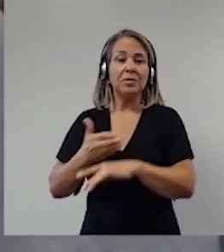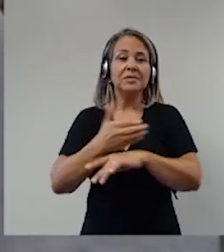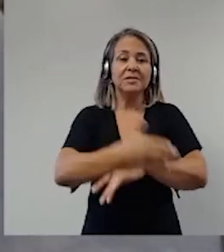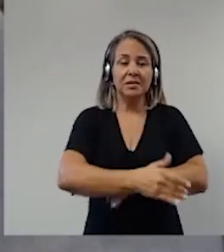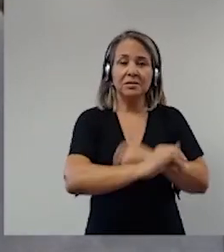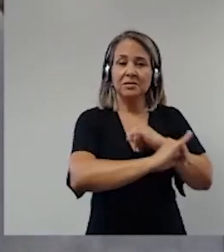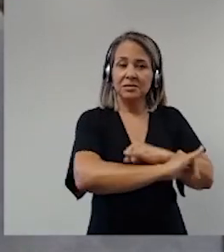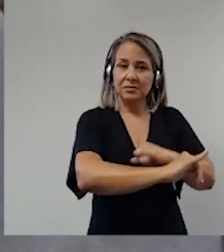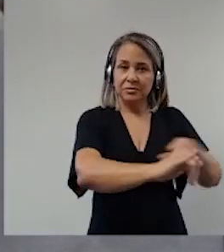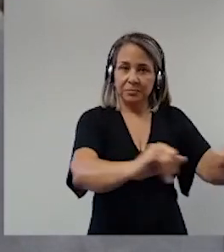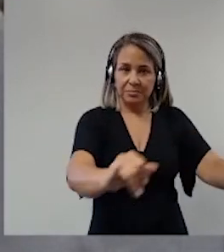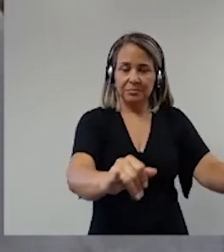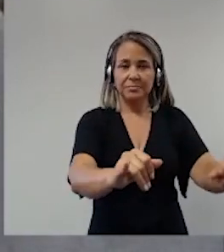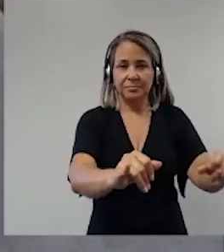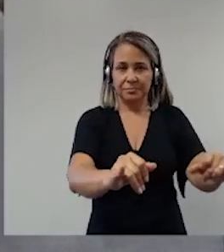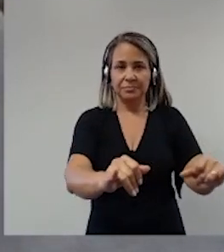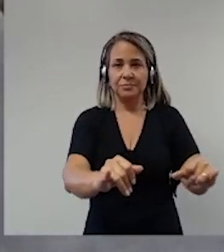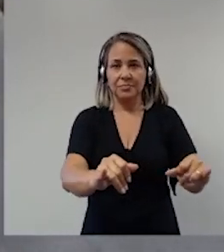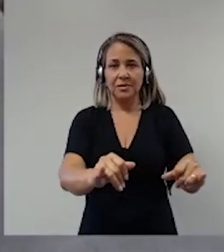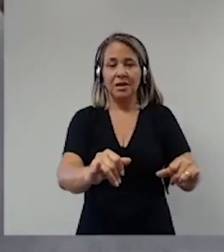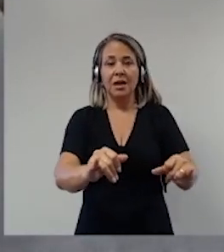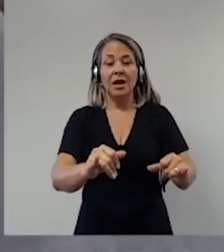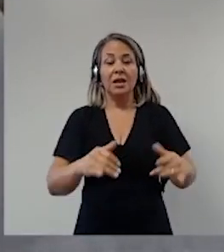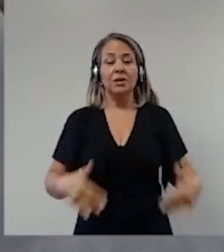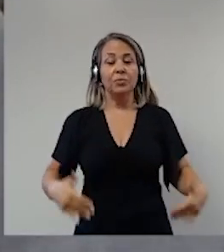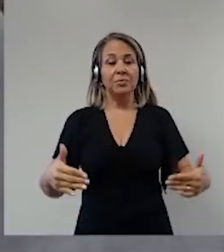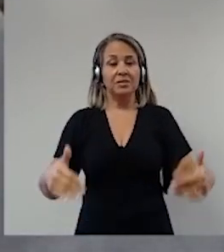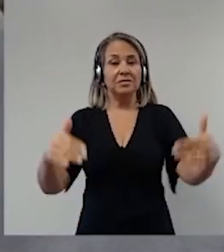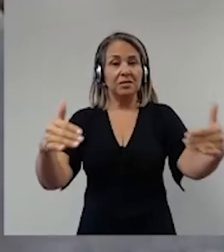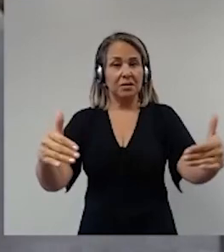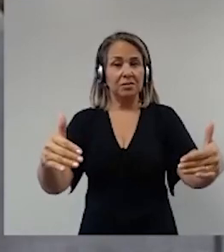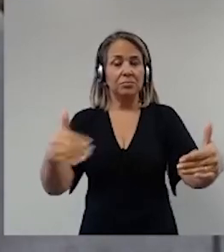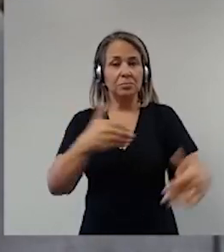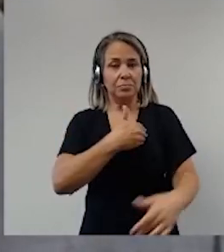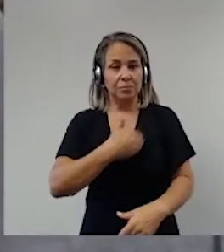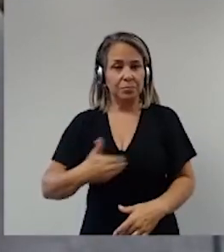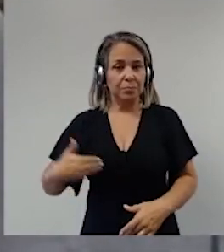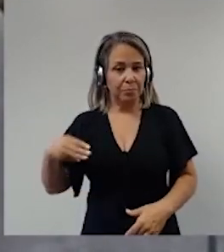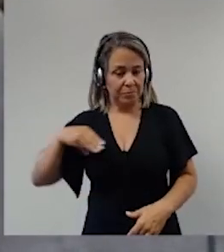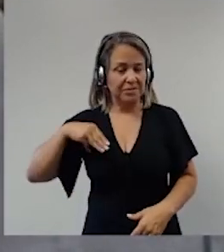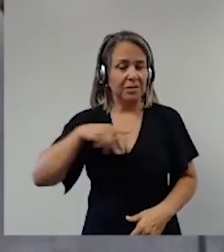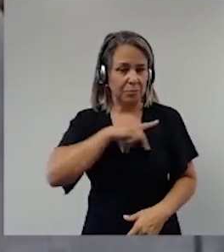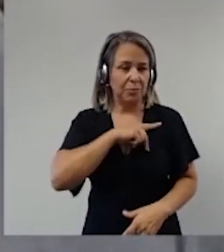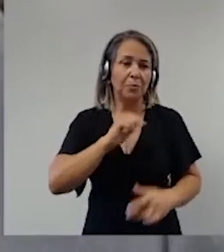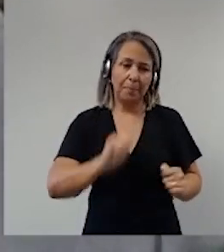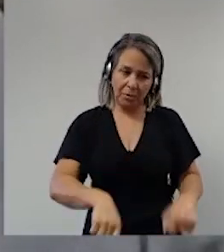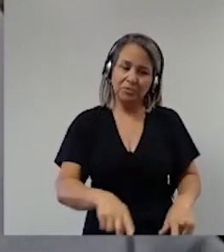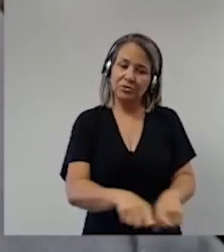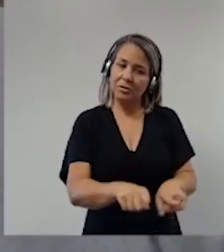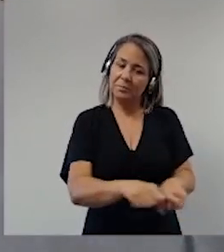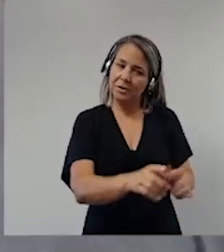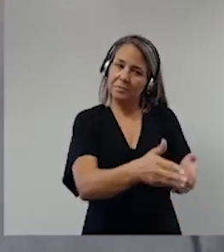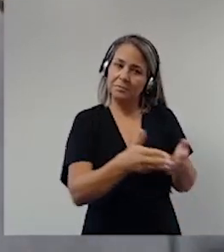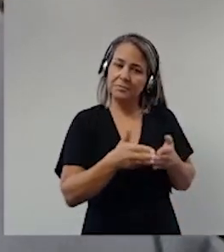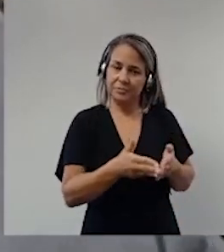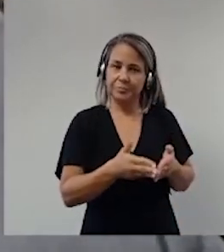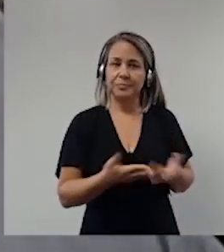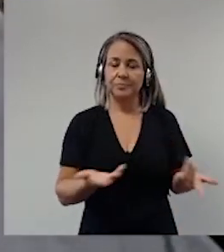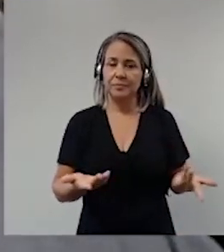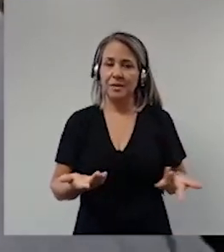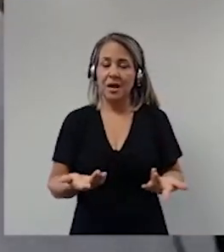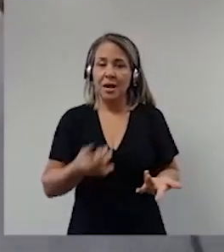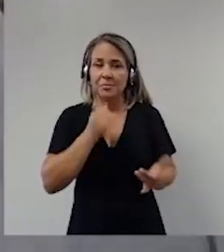informações e o Ministério Público podendo requisitá-las, né? Do ponto de vista